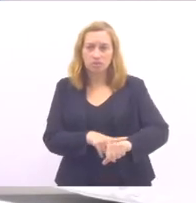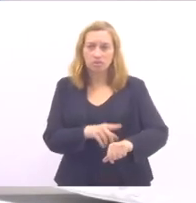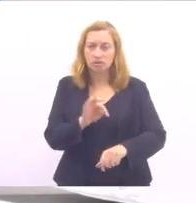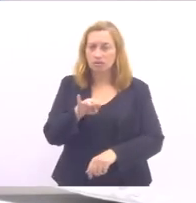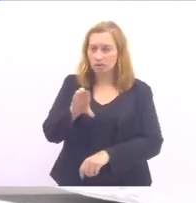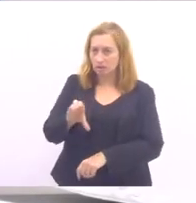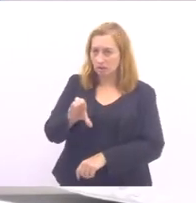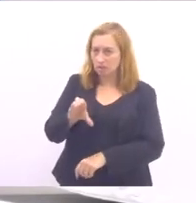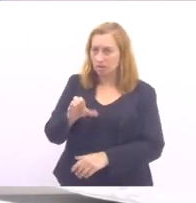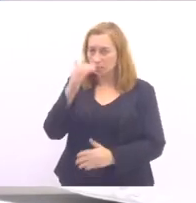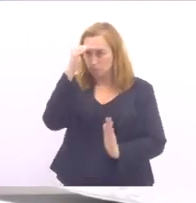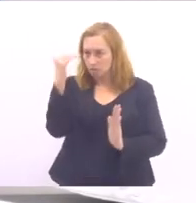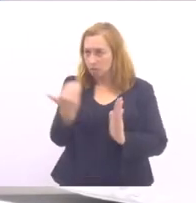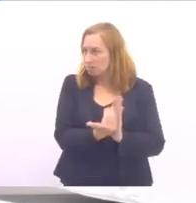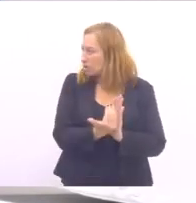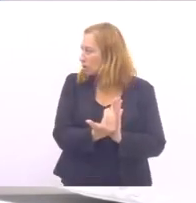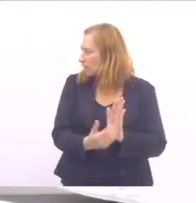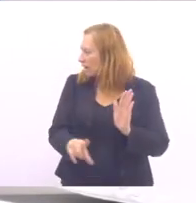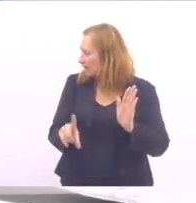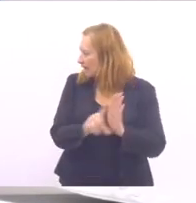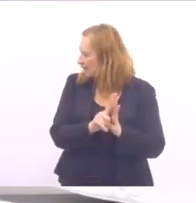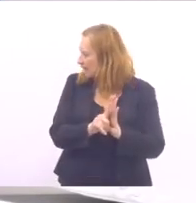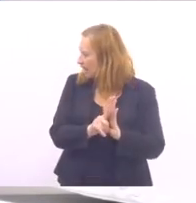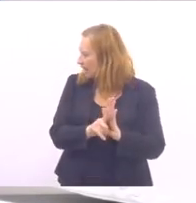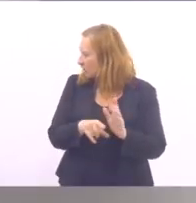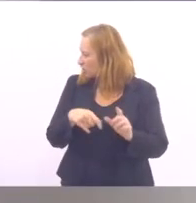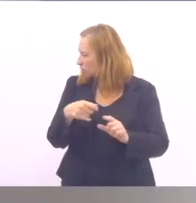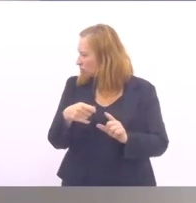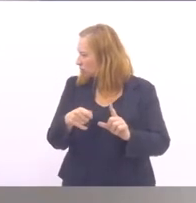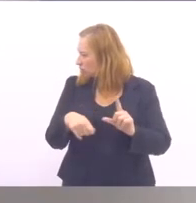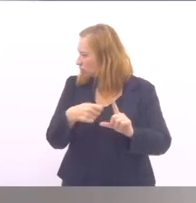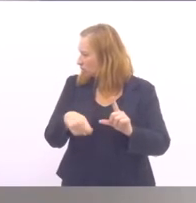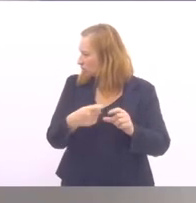para o cumprimento da lei da logística reversa do Rio de Janeiro?